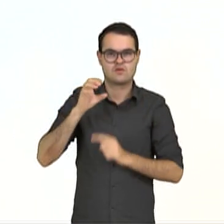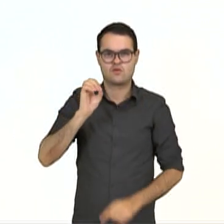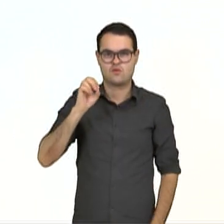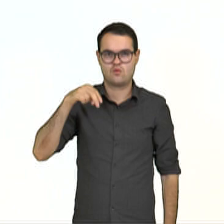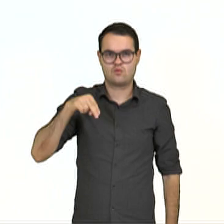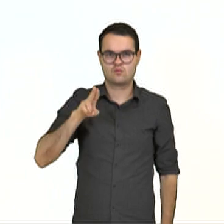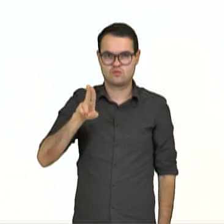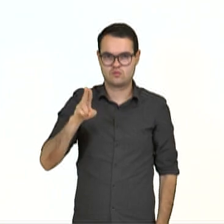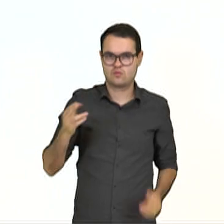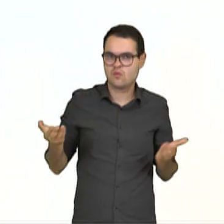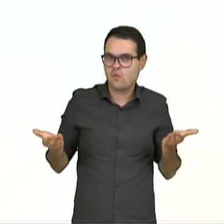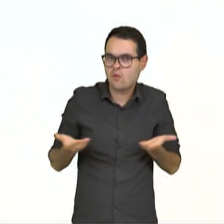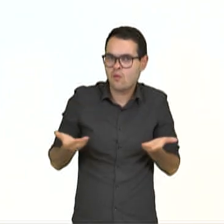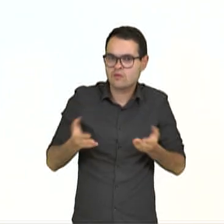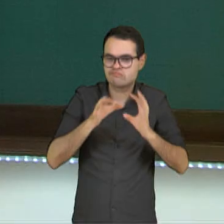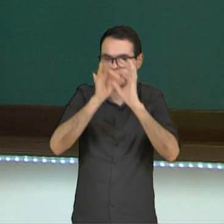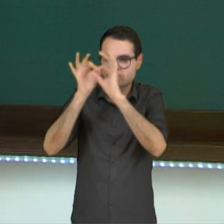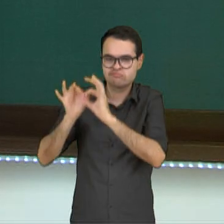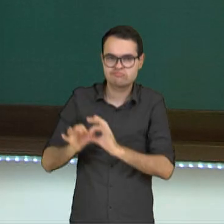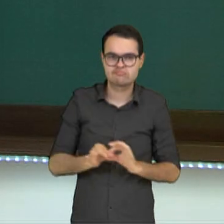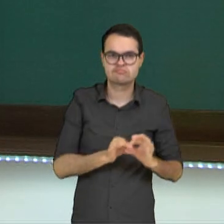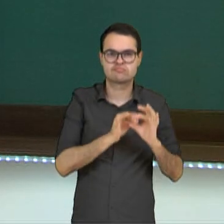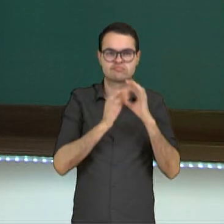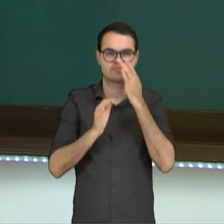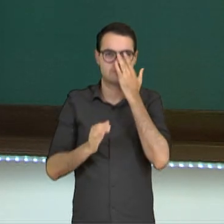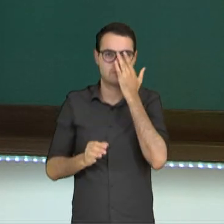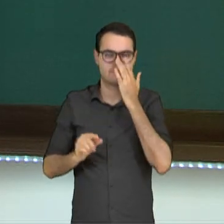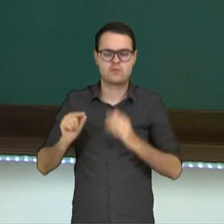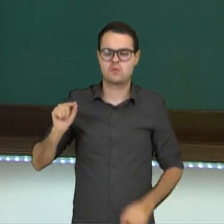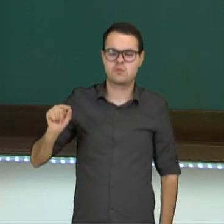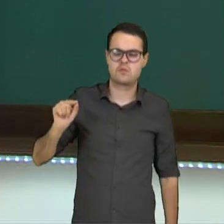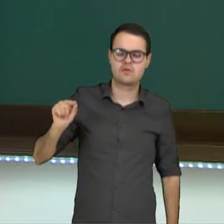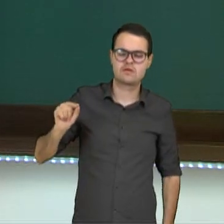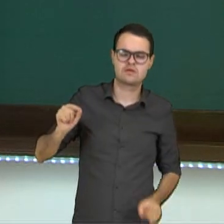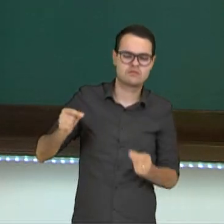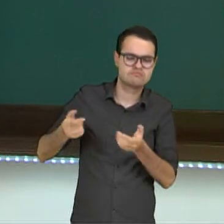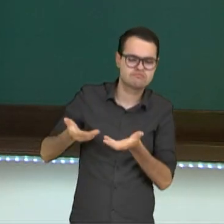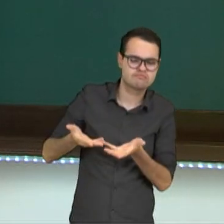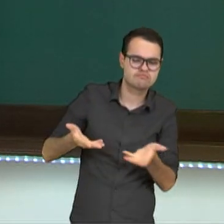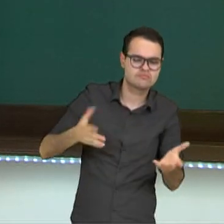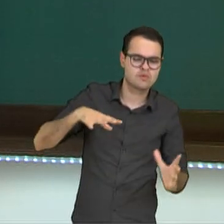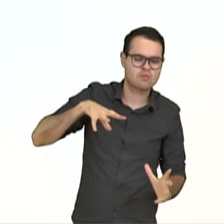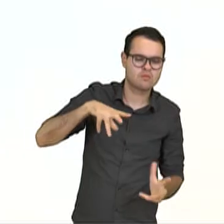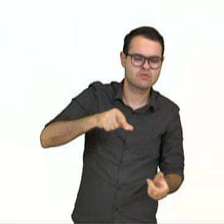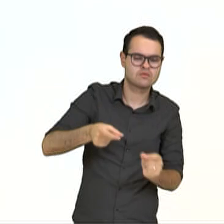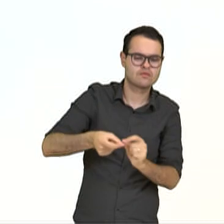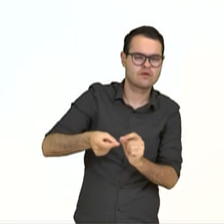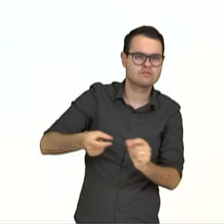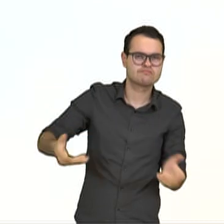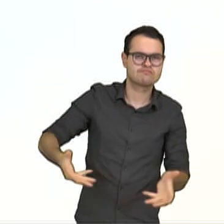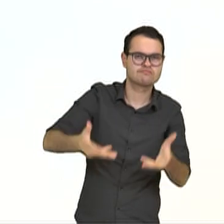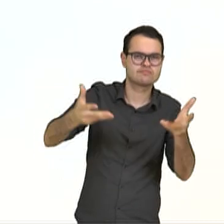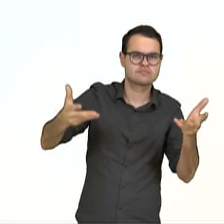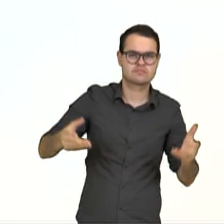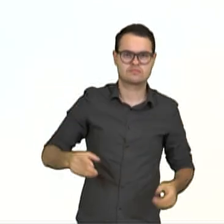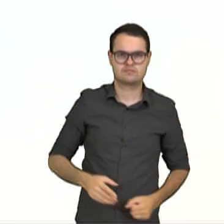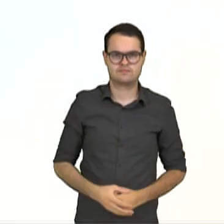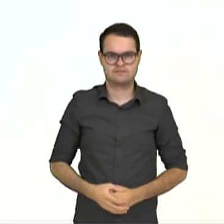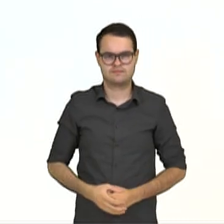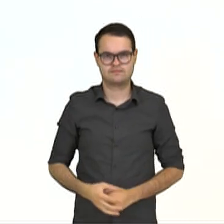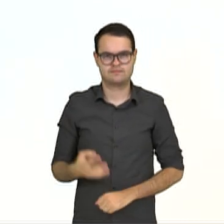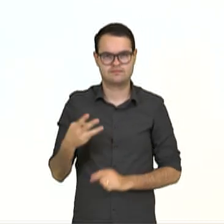ONU atualmente. Então, quem é a ONU? O que ela está fazendo pelo mundo? Assimilar o conceito